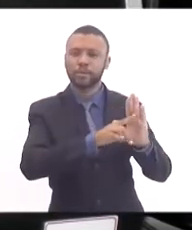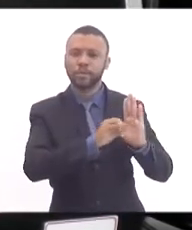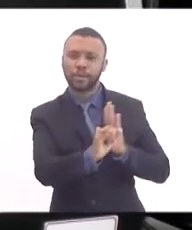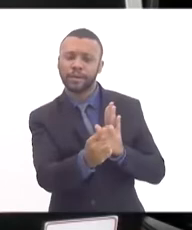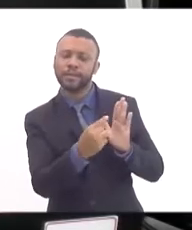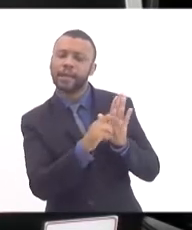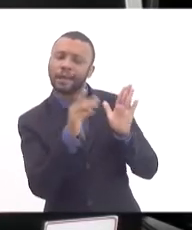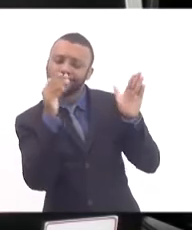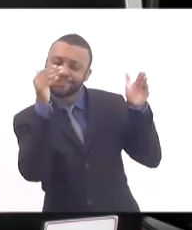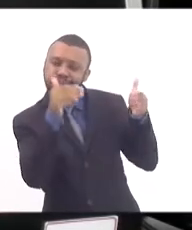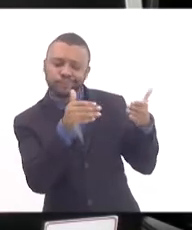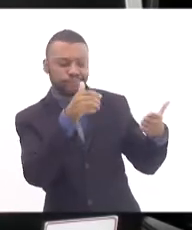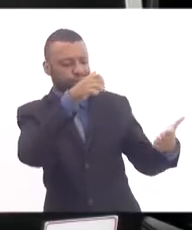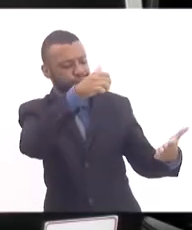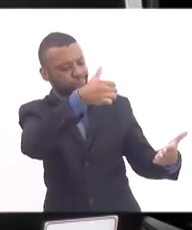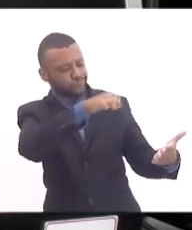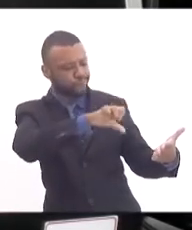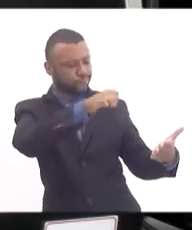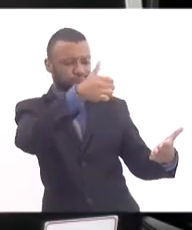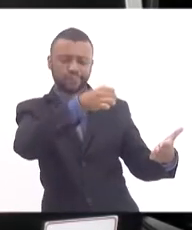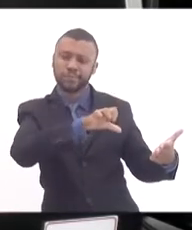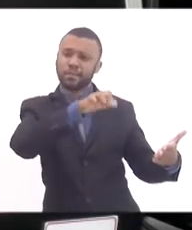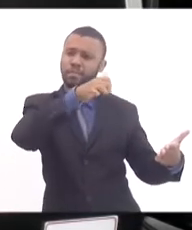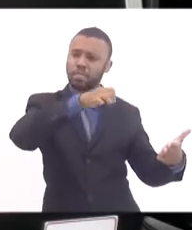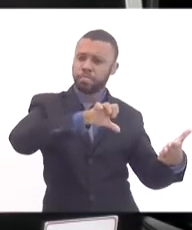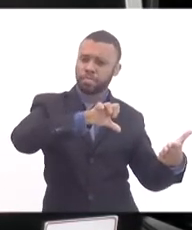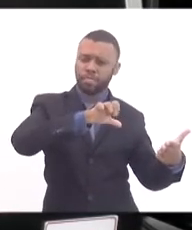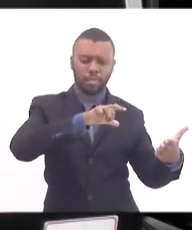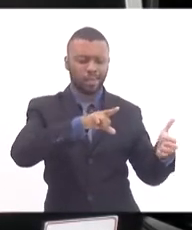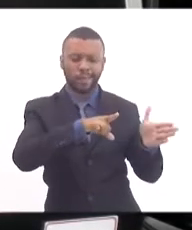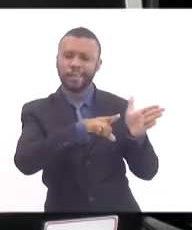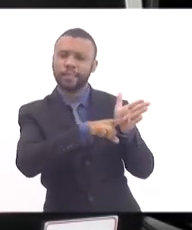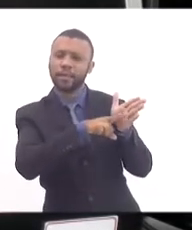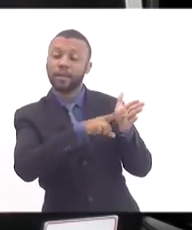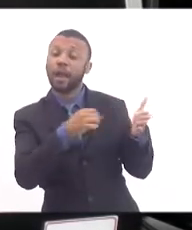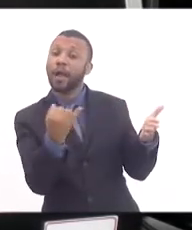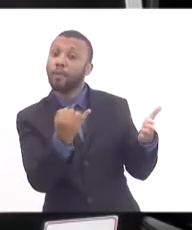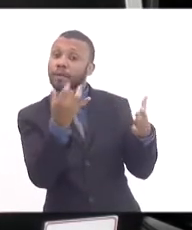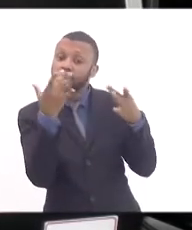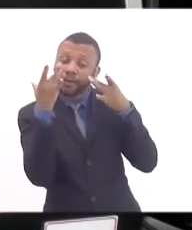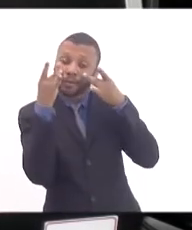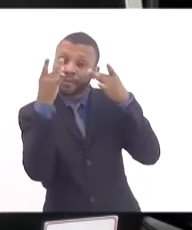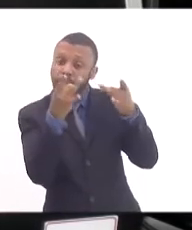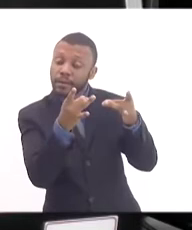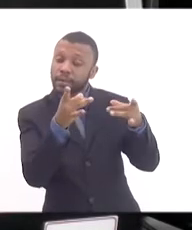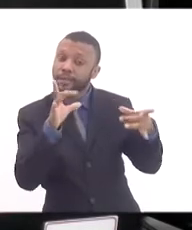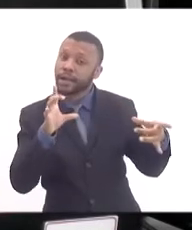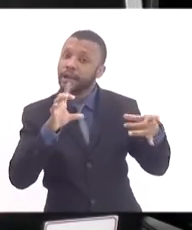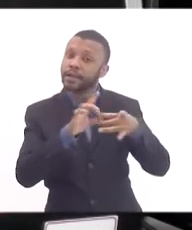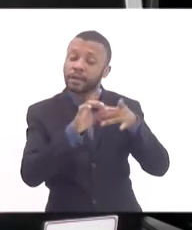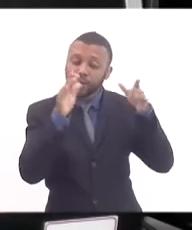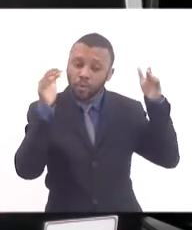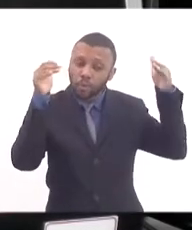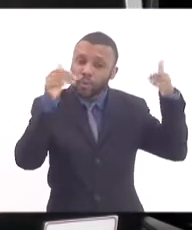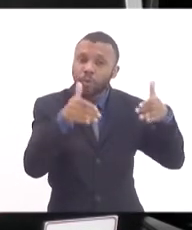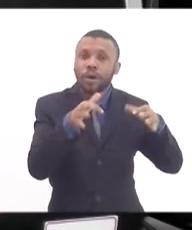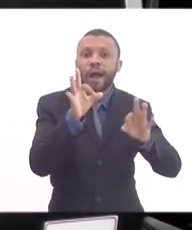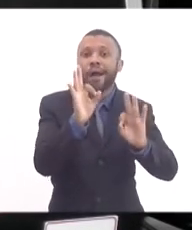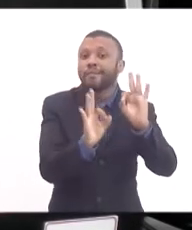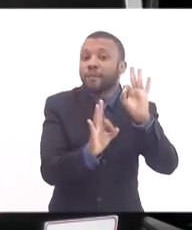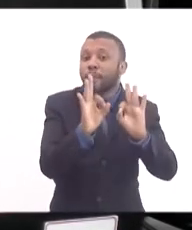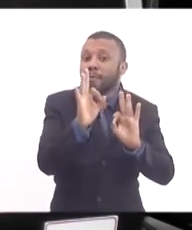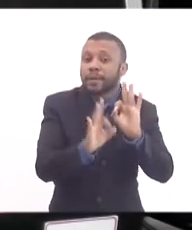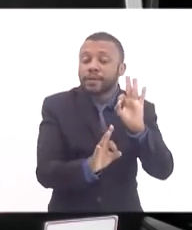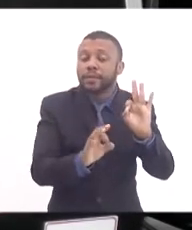um pouco negativa tá é importante frisar que ela está restrita a formulação